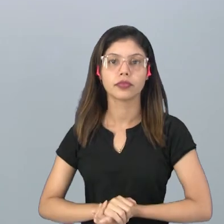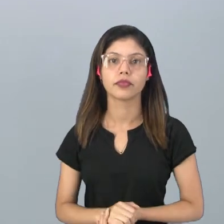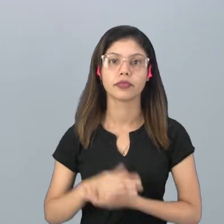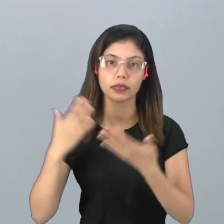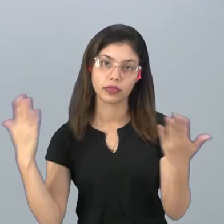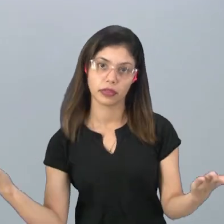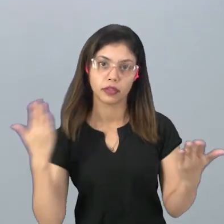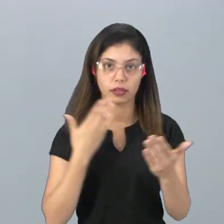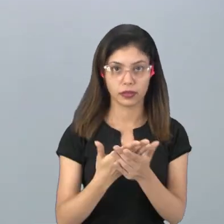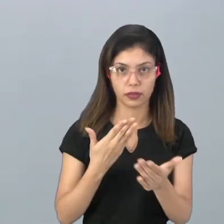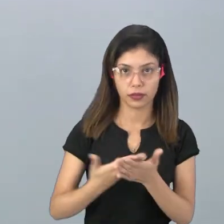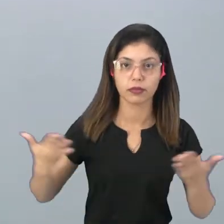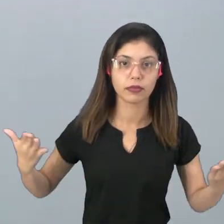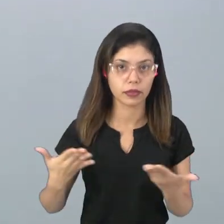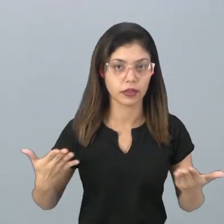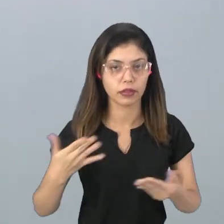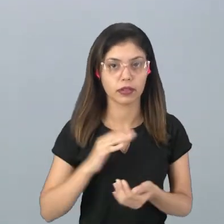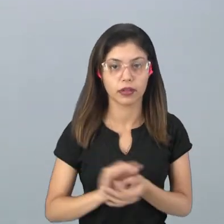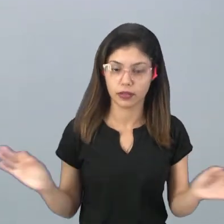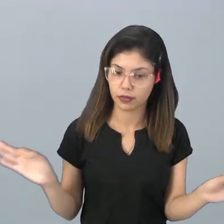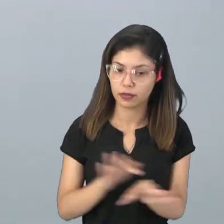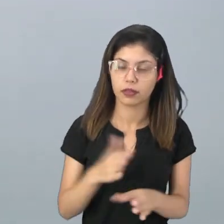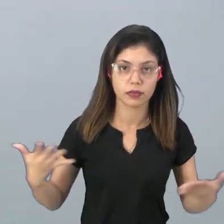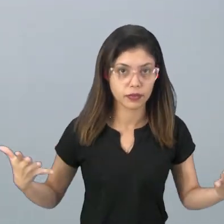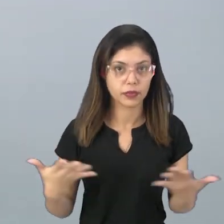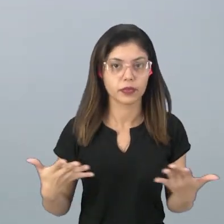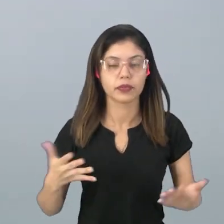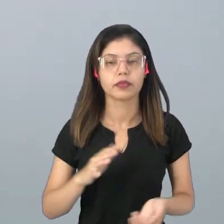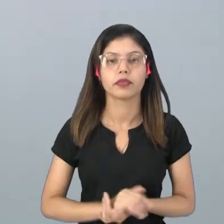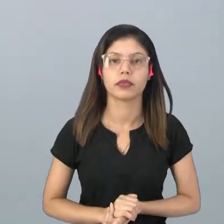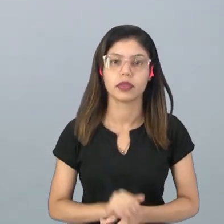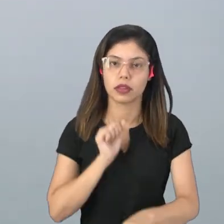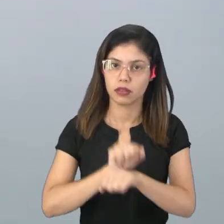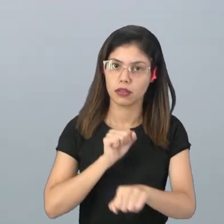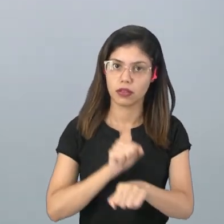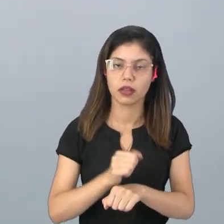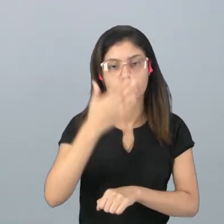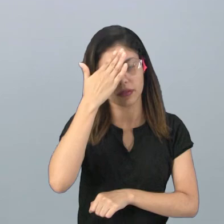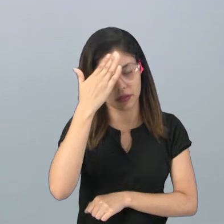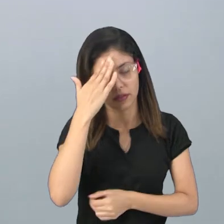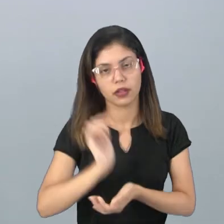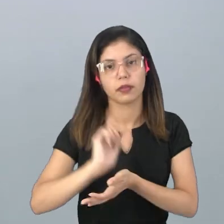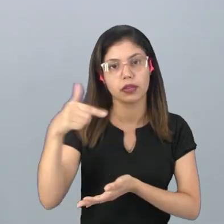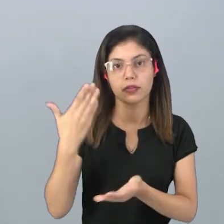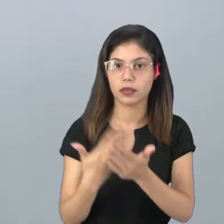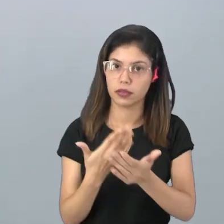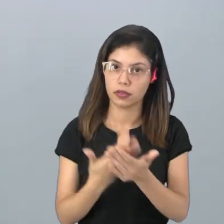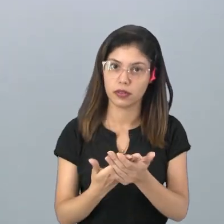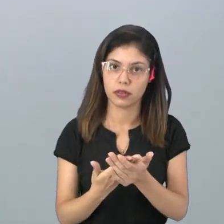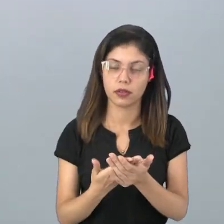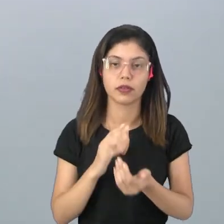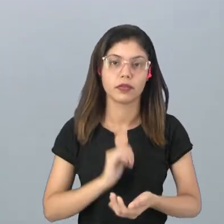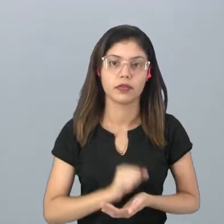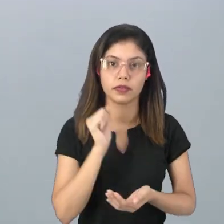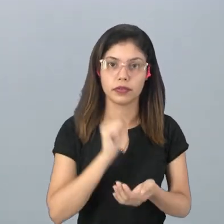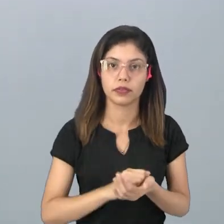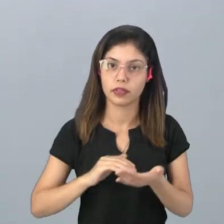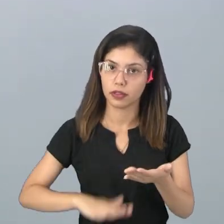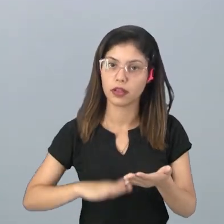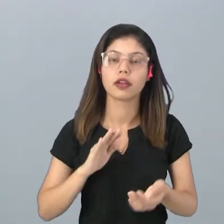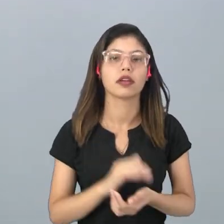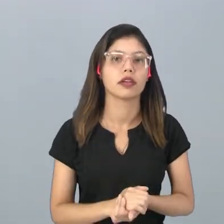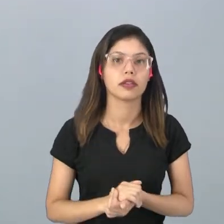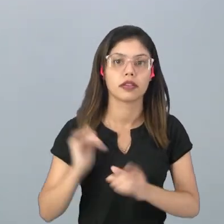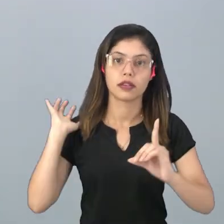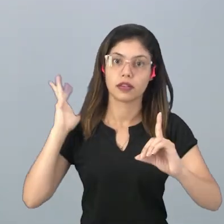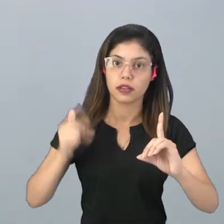que ser fatos reais. Então, essa é a nossa aula de hoje, que ficamos por aqui. tá? Eu espero que você tenha compreendido. Na próxima aula a gente vai fazer